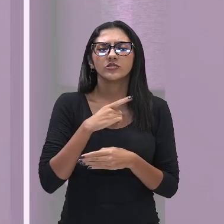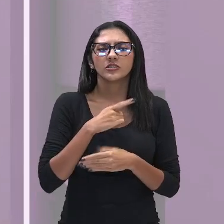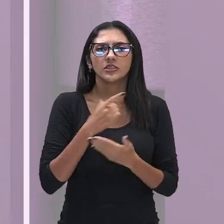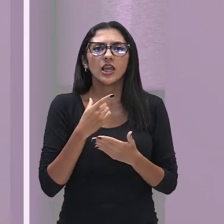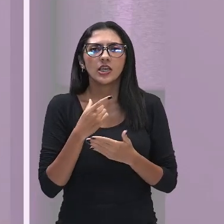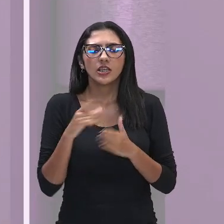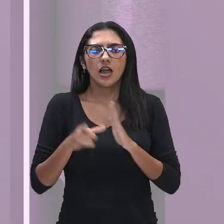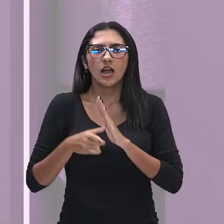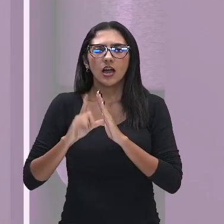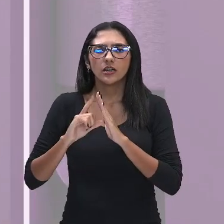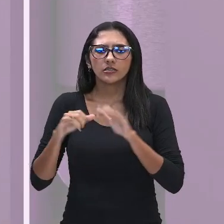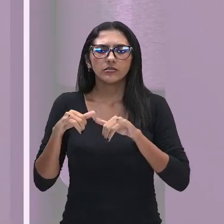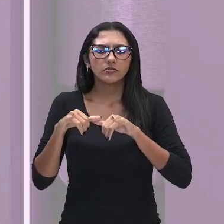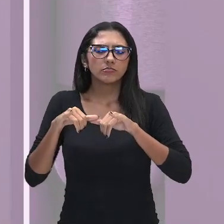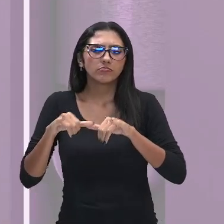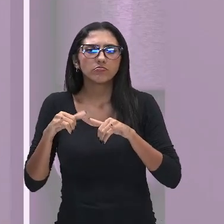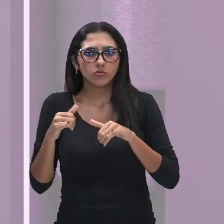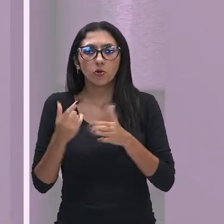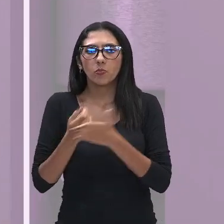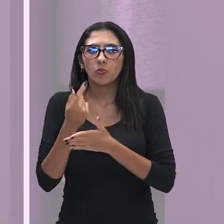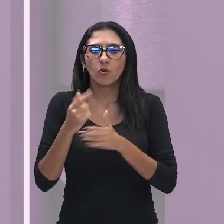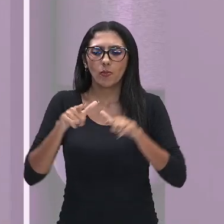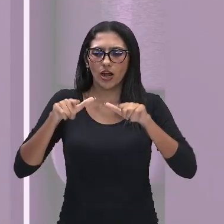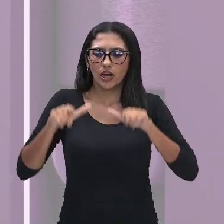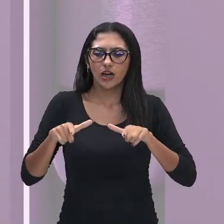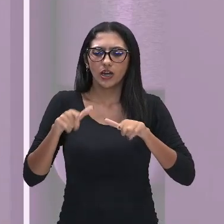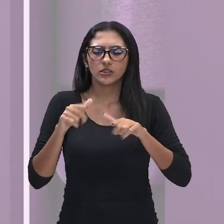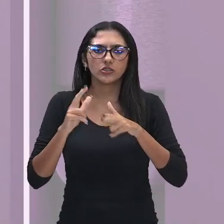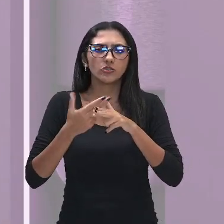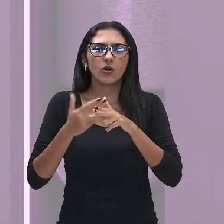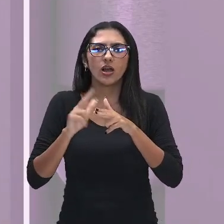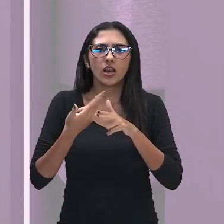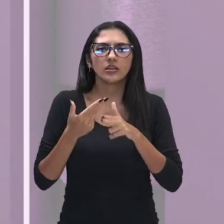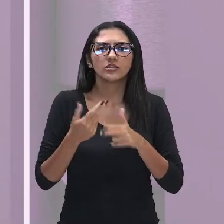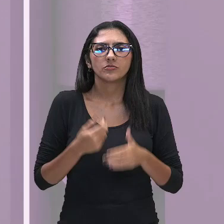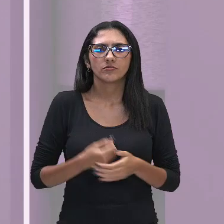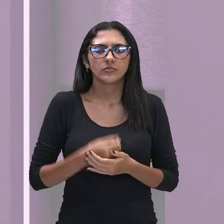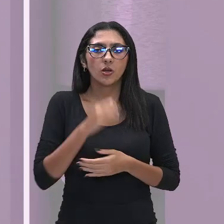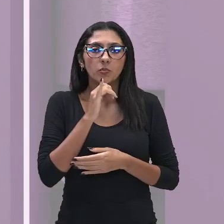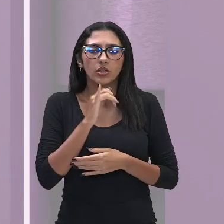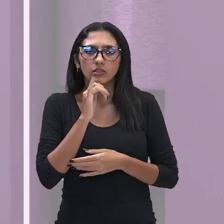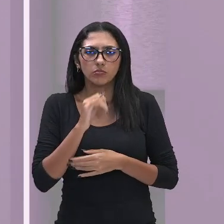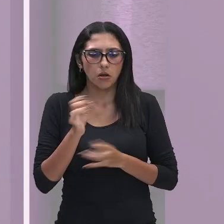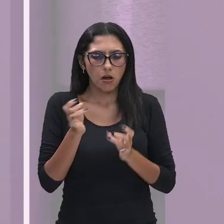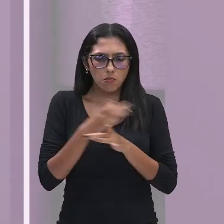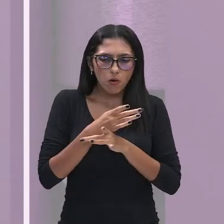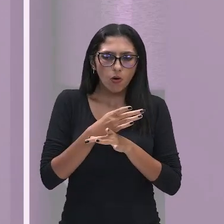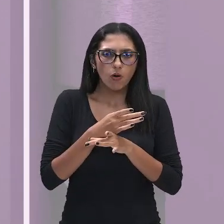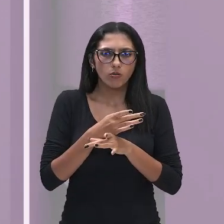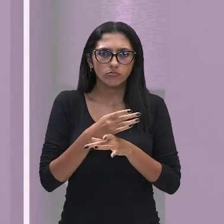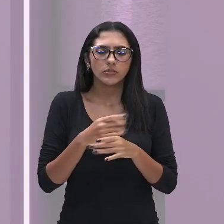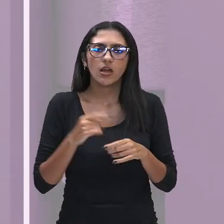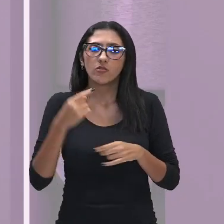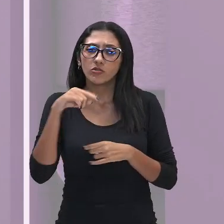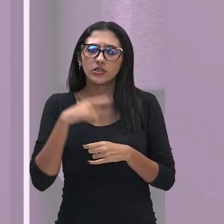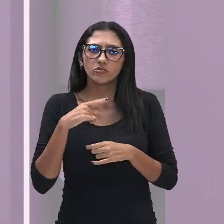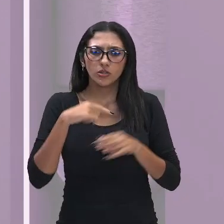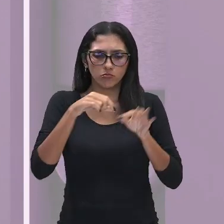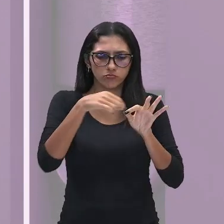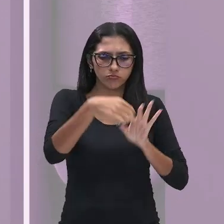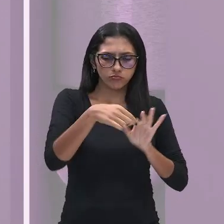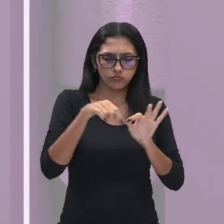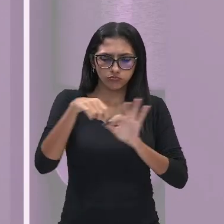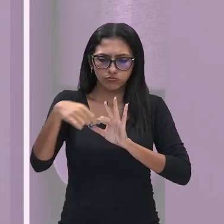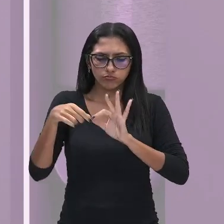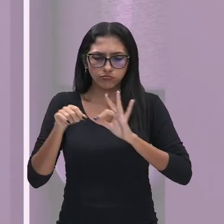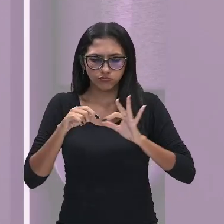e comprou uma caixa de chocolate. Beleza. Acabou o chocolate, você vai pegar aquela caixa e vai abri-la todinha. Quando